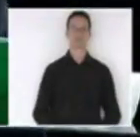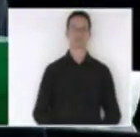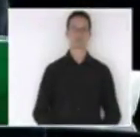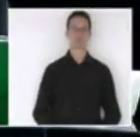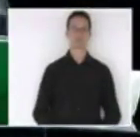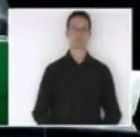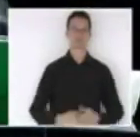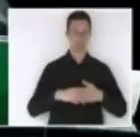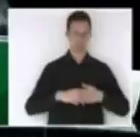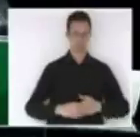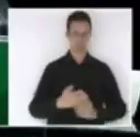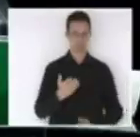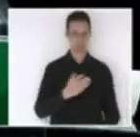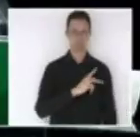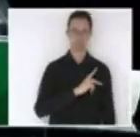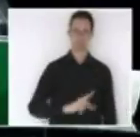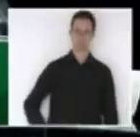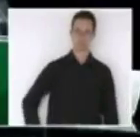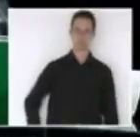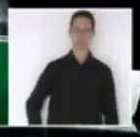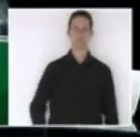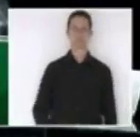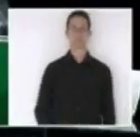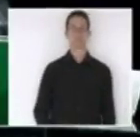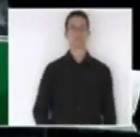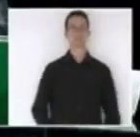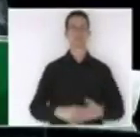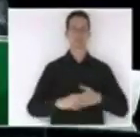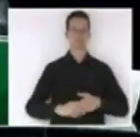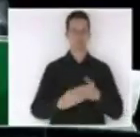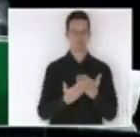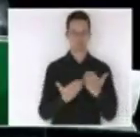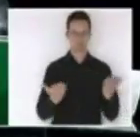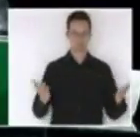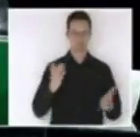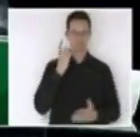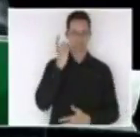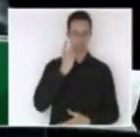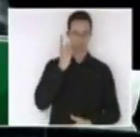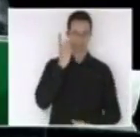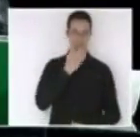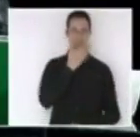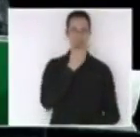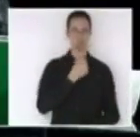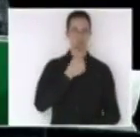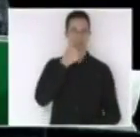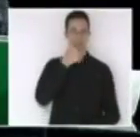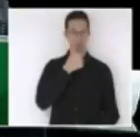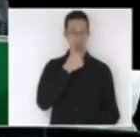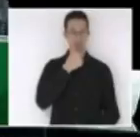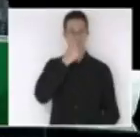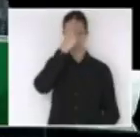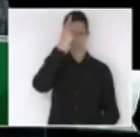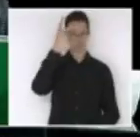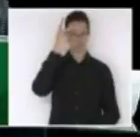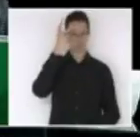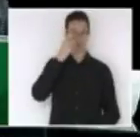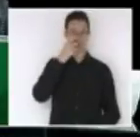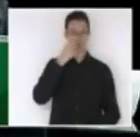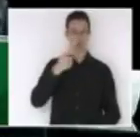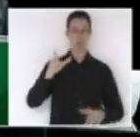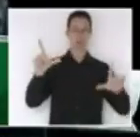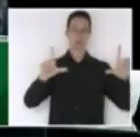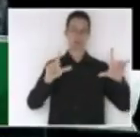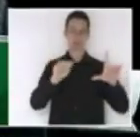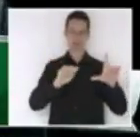Senhor presidente, nobres deputados, deputadas, ouvintes da TV AL, Rádio